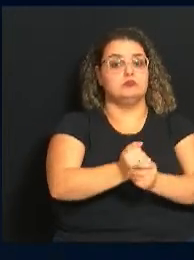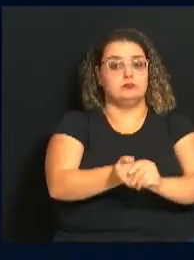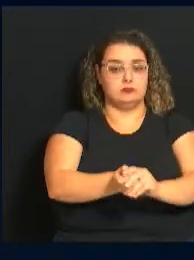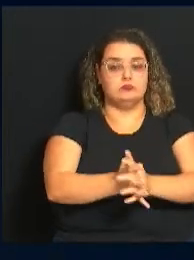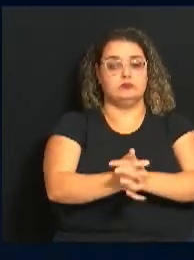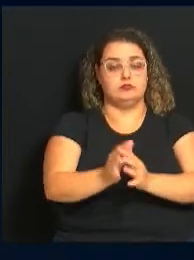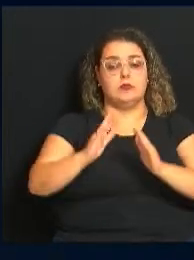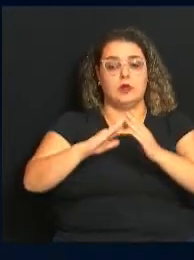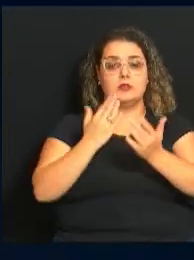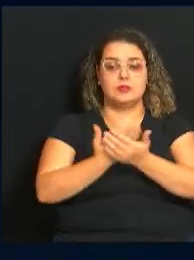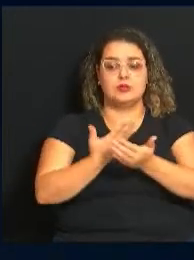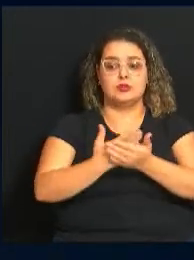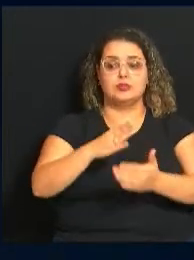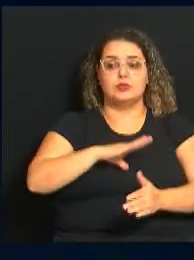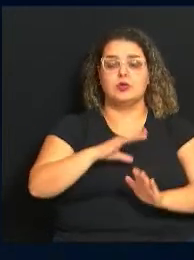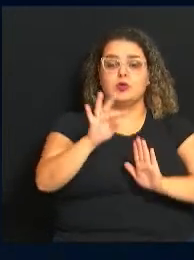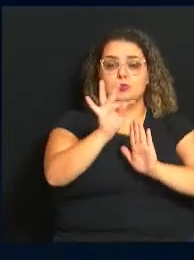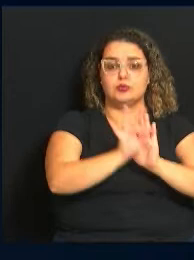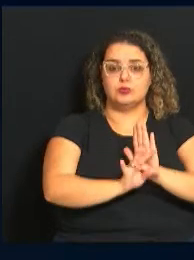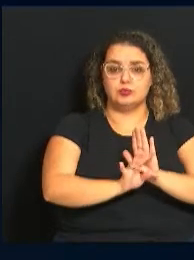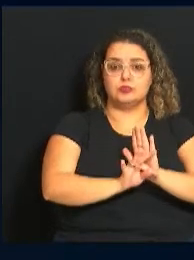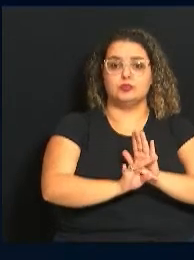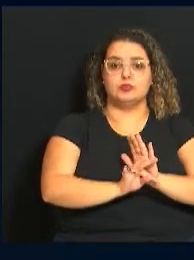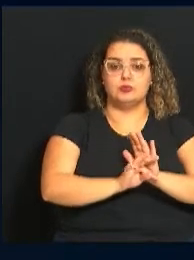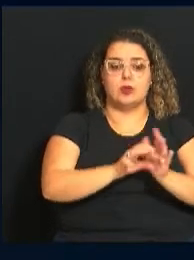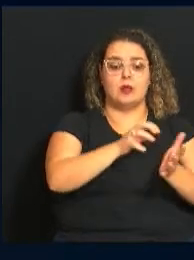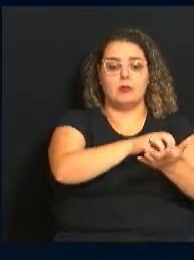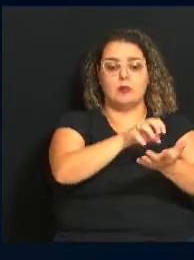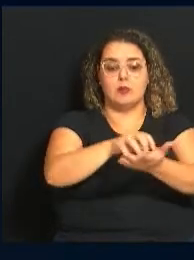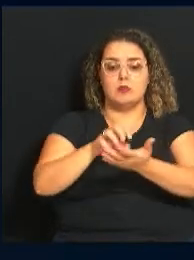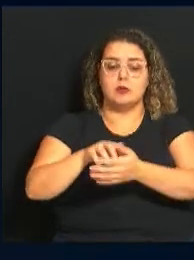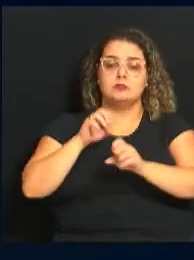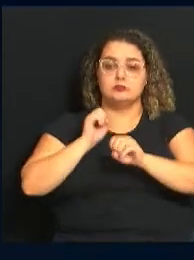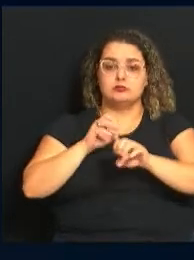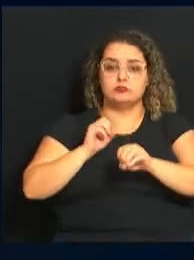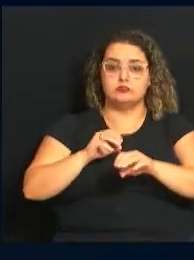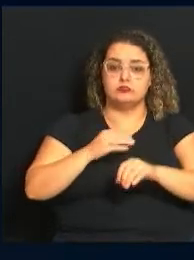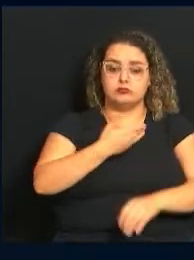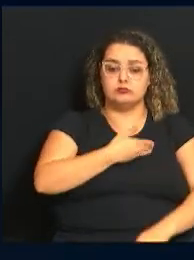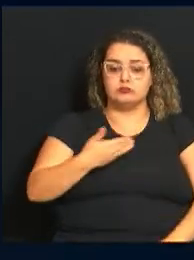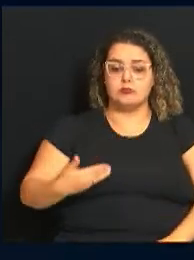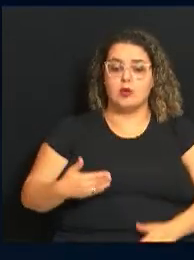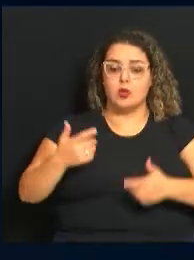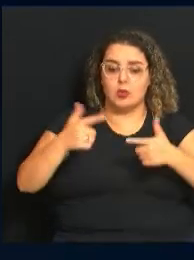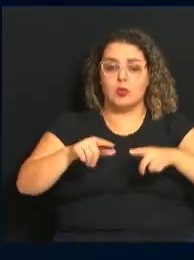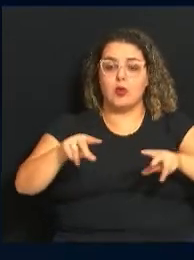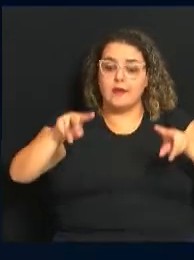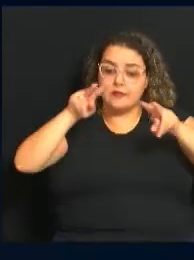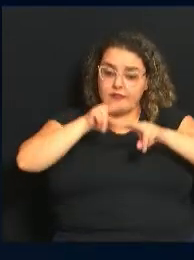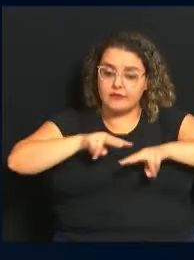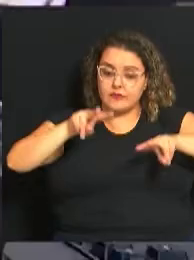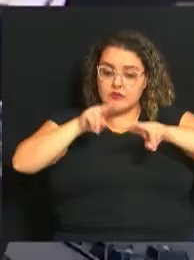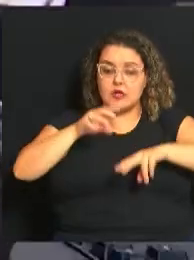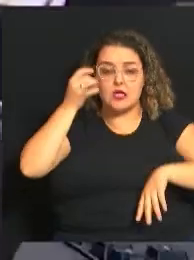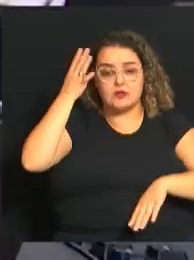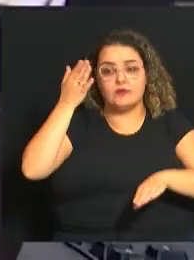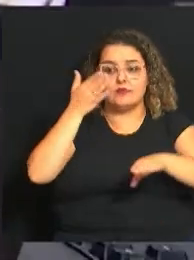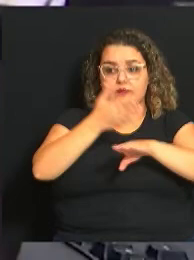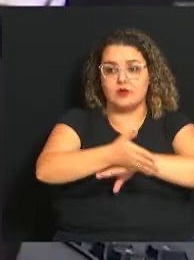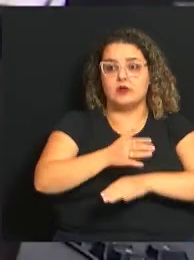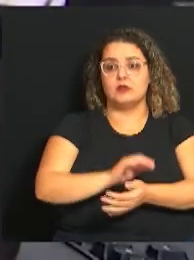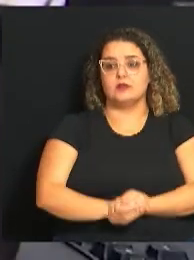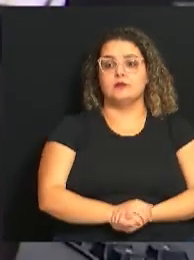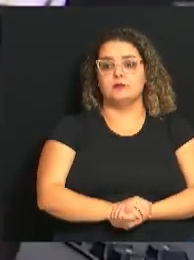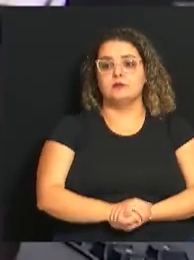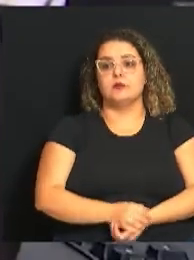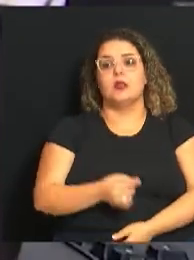Campinas. O texto garante que as unidades de ensino público mantenham esses objetos em local visível e de fácil acesso. Então a ideia